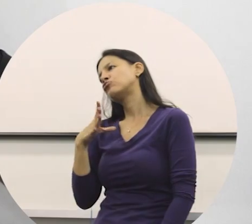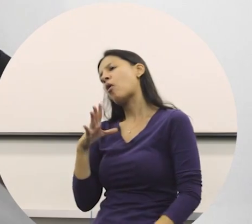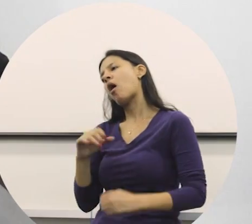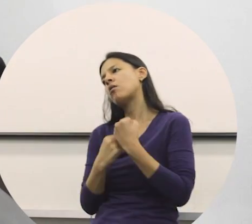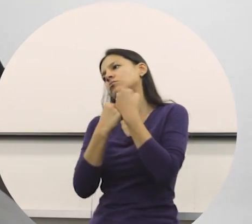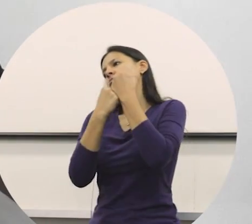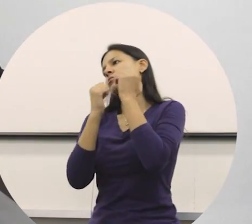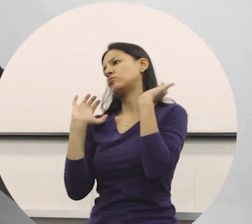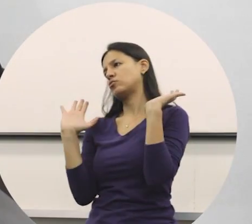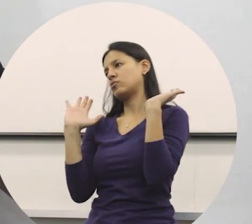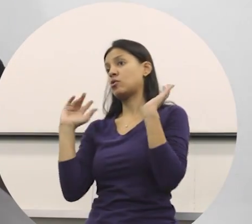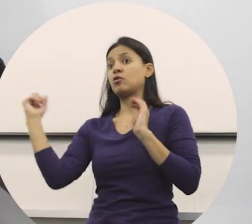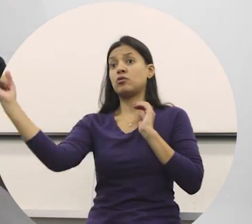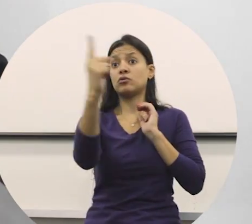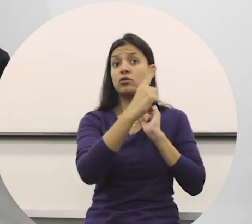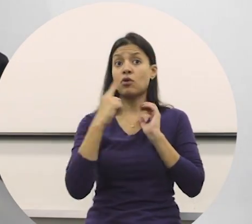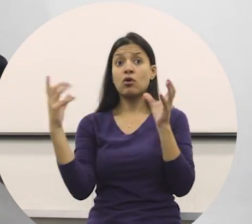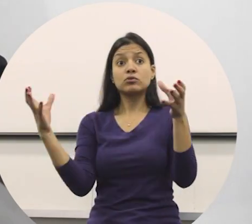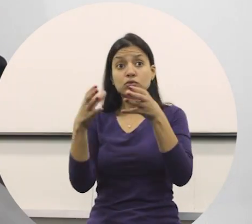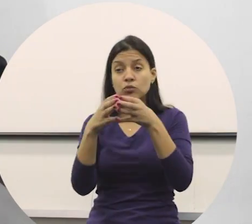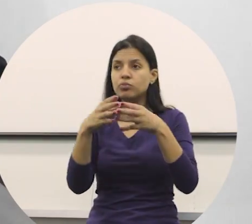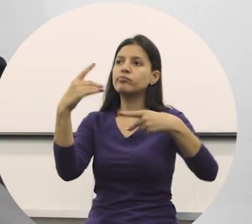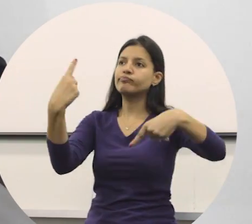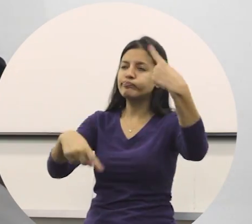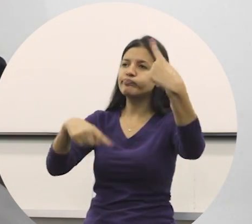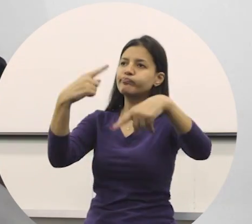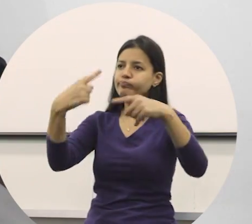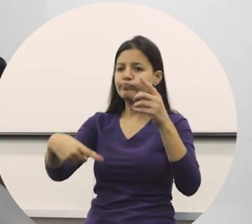vai construir é a gente, tá? E